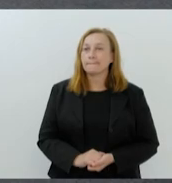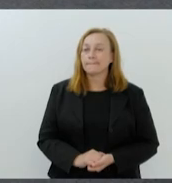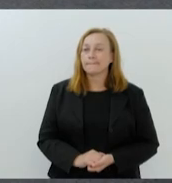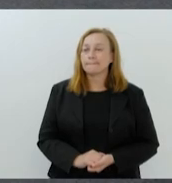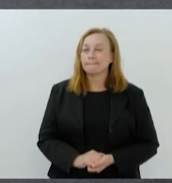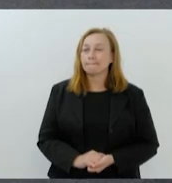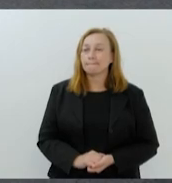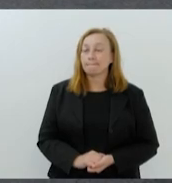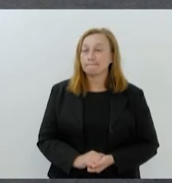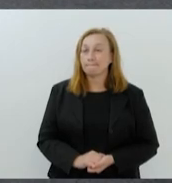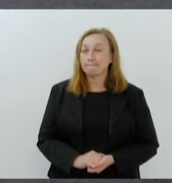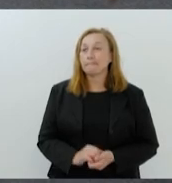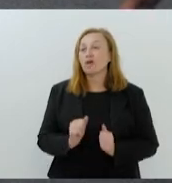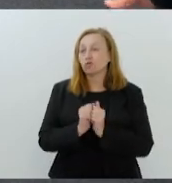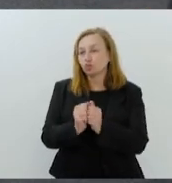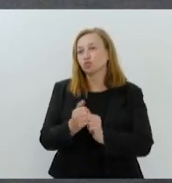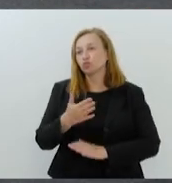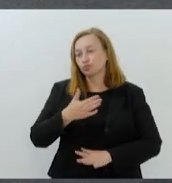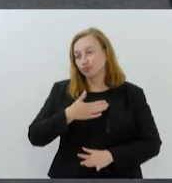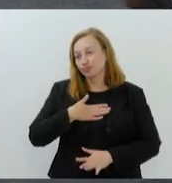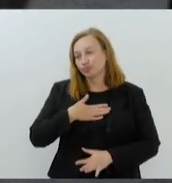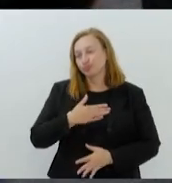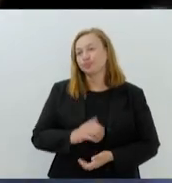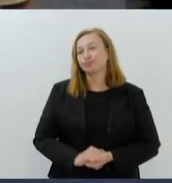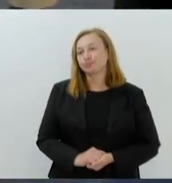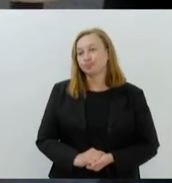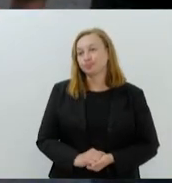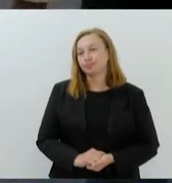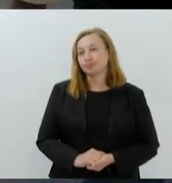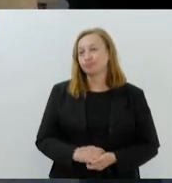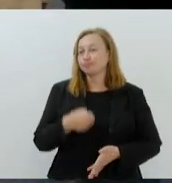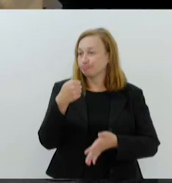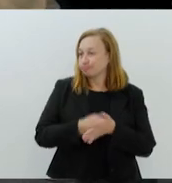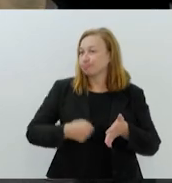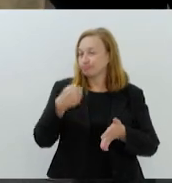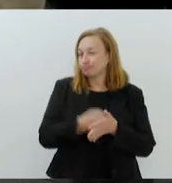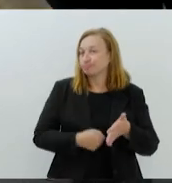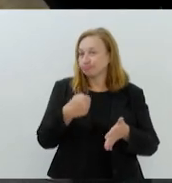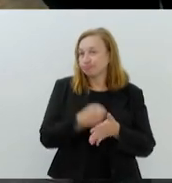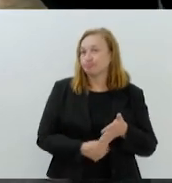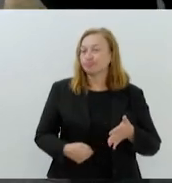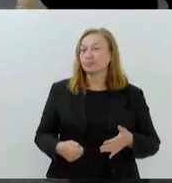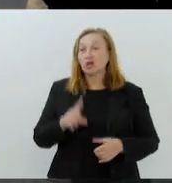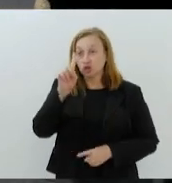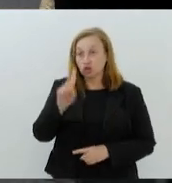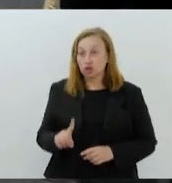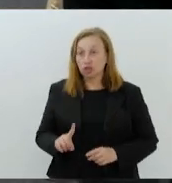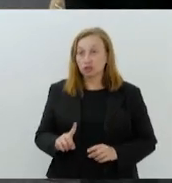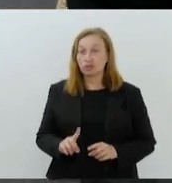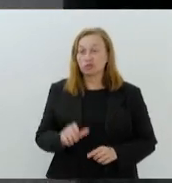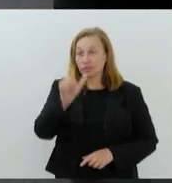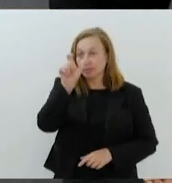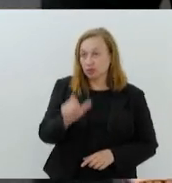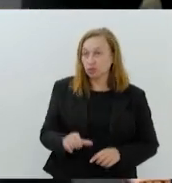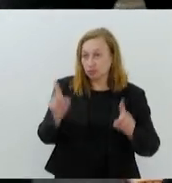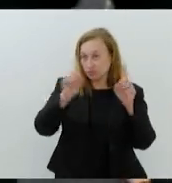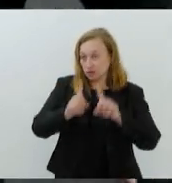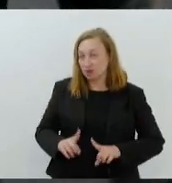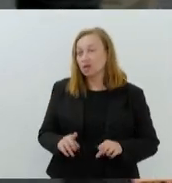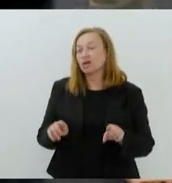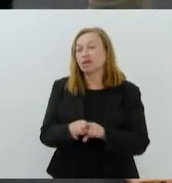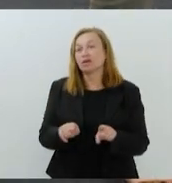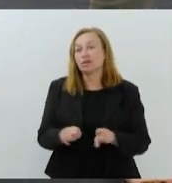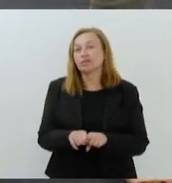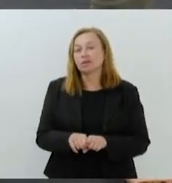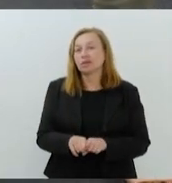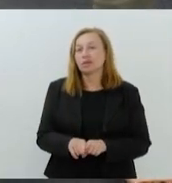tem sido também, junto comigo, uma grande lutadora pela causa dos direitos da pessoa com deficiência e, sobretudo, também